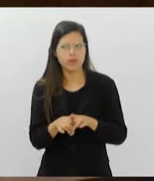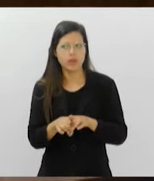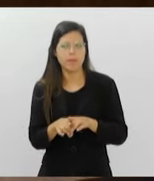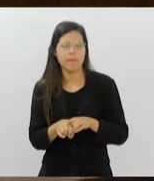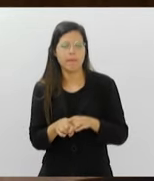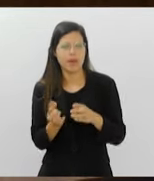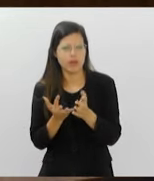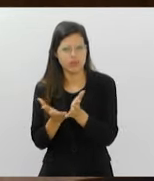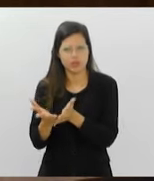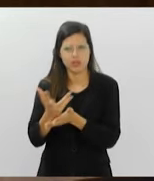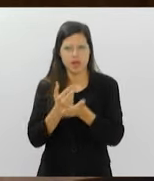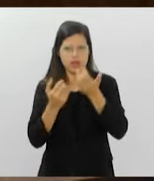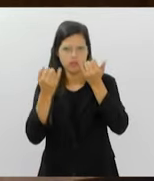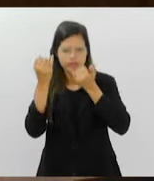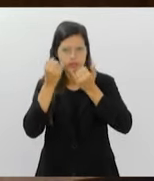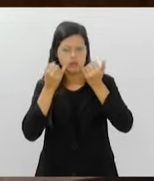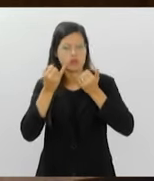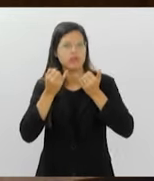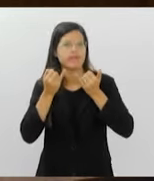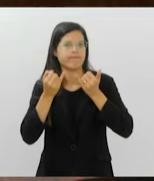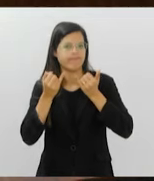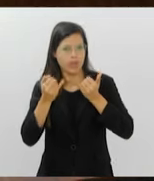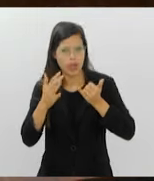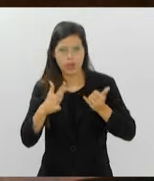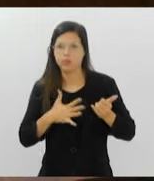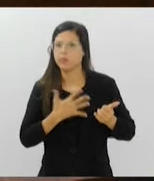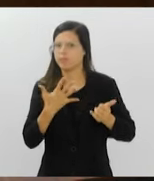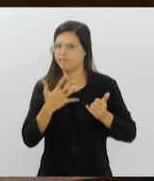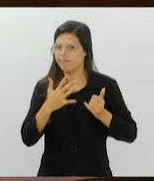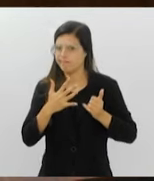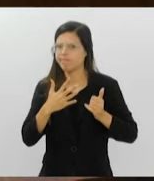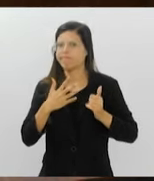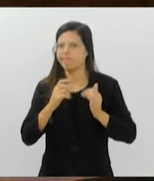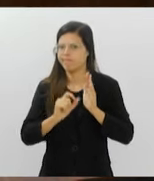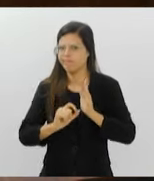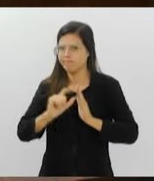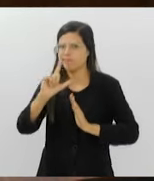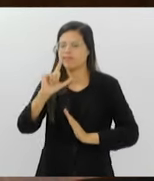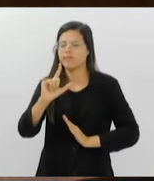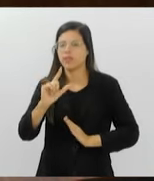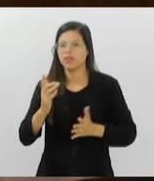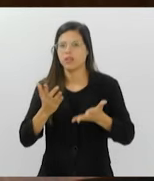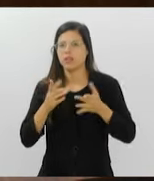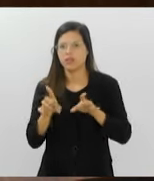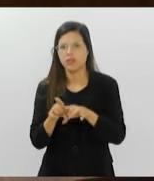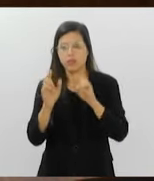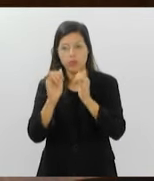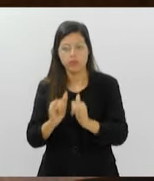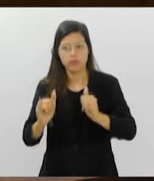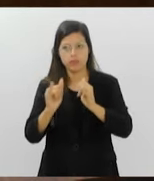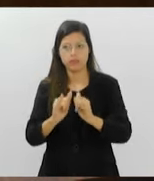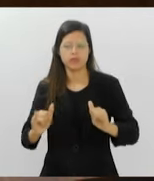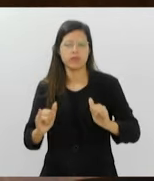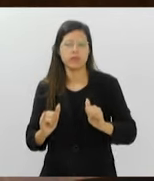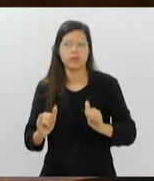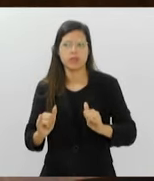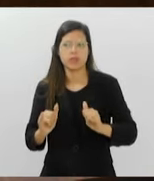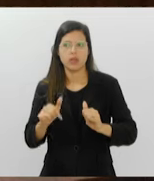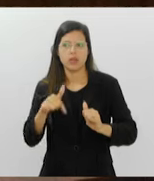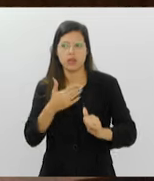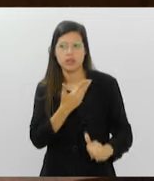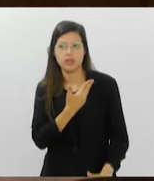a deputada trouxe são números alarmantes, mas queria trazer uma notícia que muita gente não sabe, que nesse atual governo